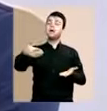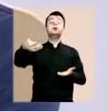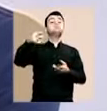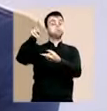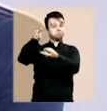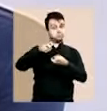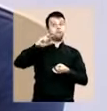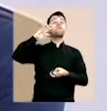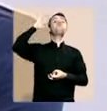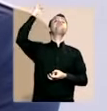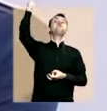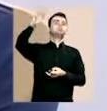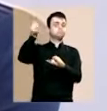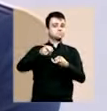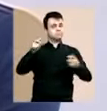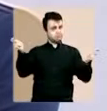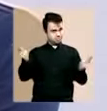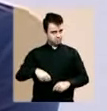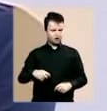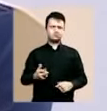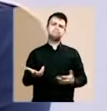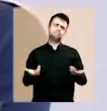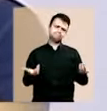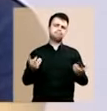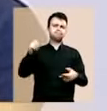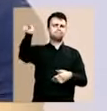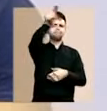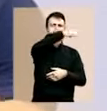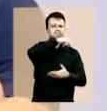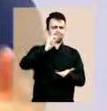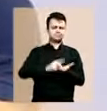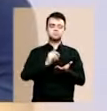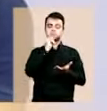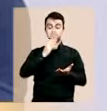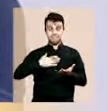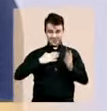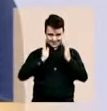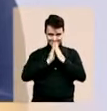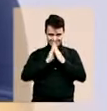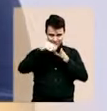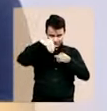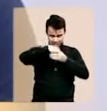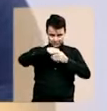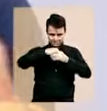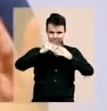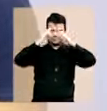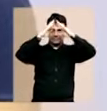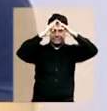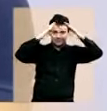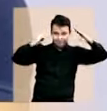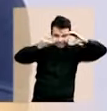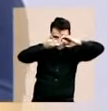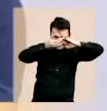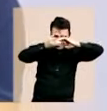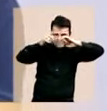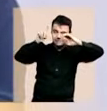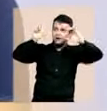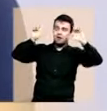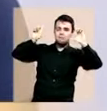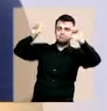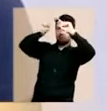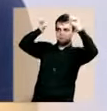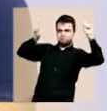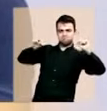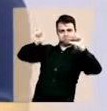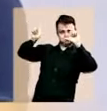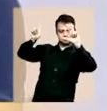mais lucrativo. Você tem exemplos diversos. Você pode, por exemplo, pensar numa casa que você coloca um painel solar para gerar energia,